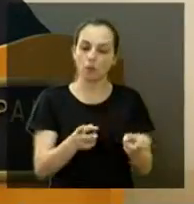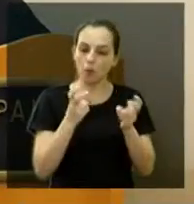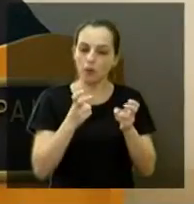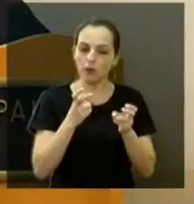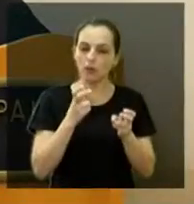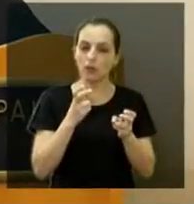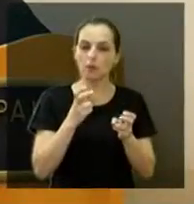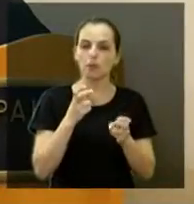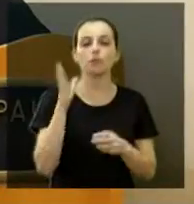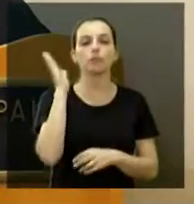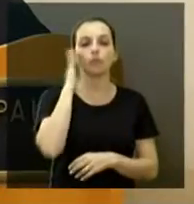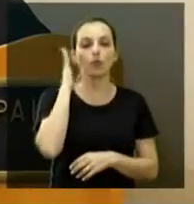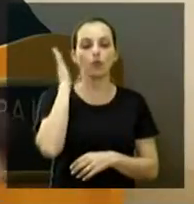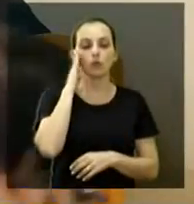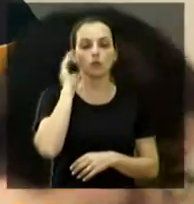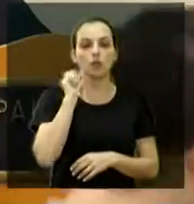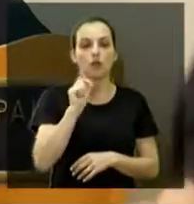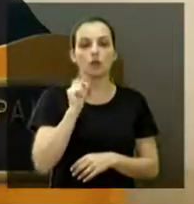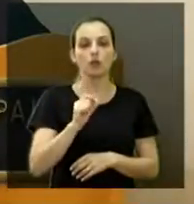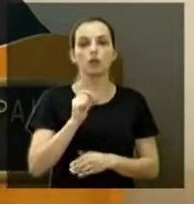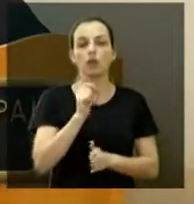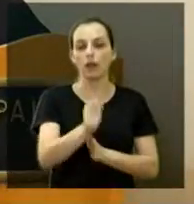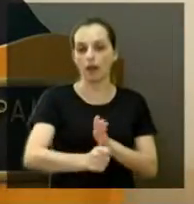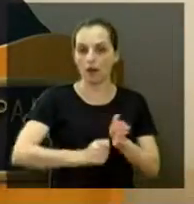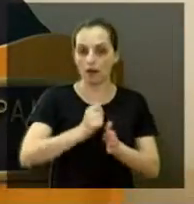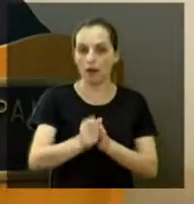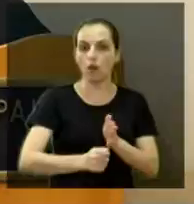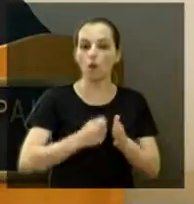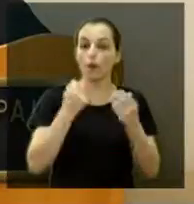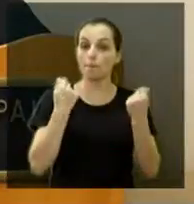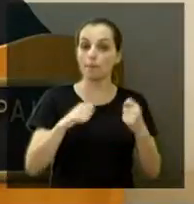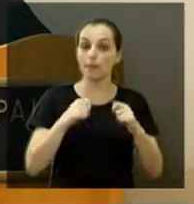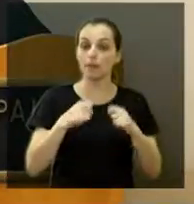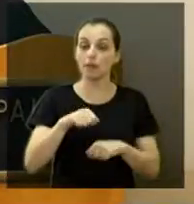eu sei que a nossa cidade merece ser uma